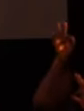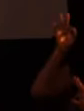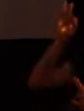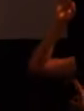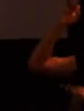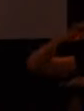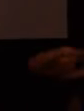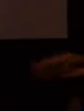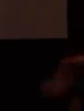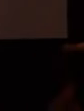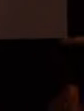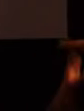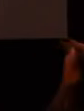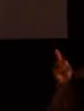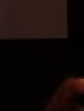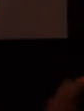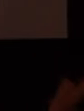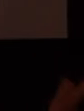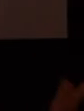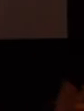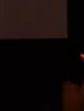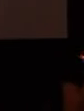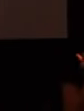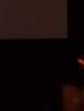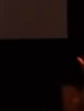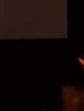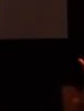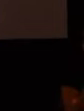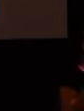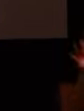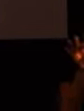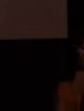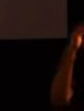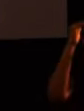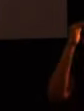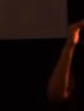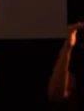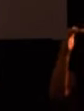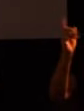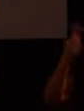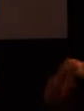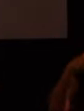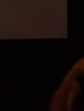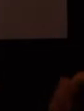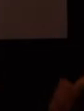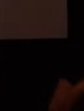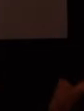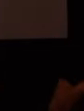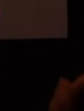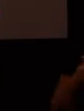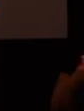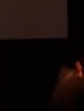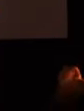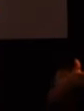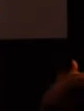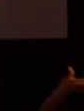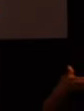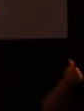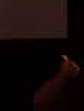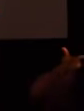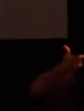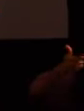Então o cara vai fazer o estudo de sombreamento e ele pode chegar ali na primeira faixa, que a gente está limitando em até 12